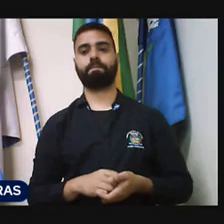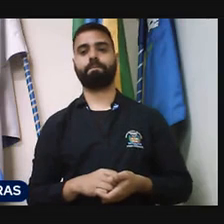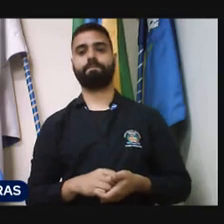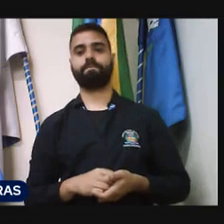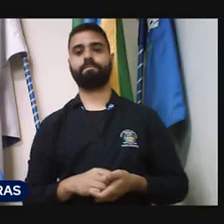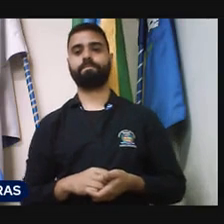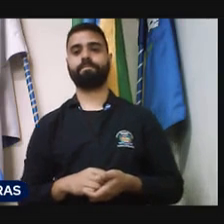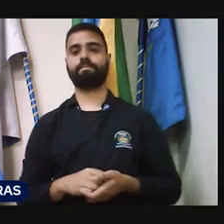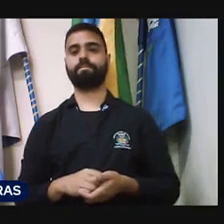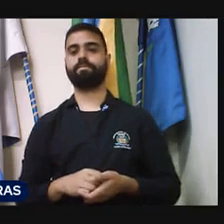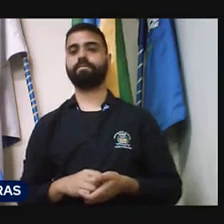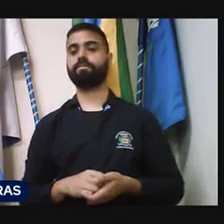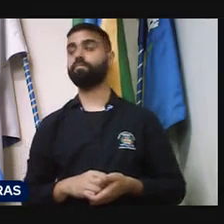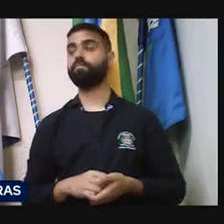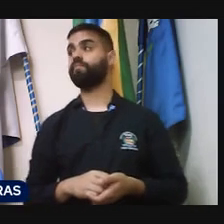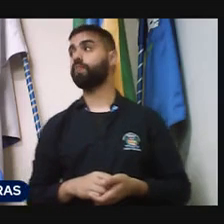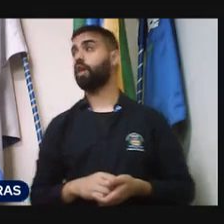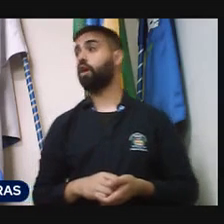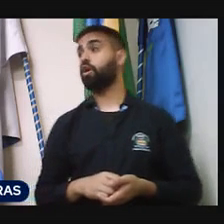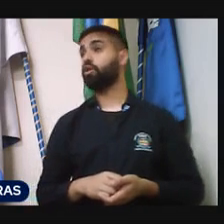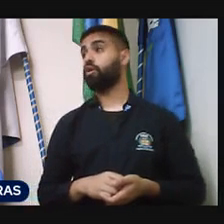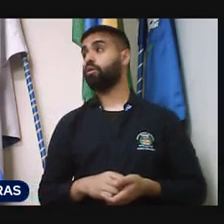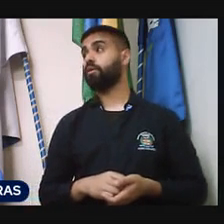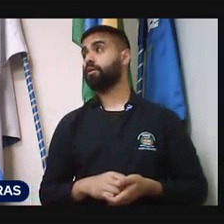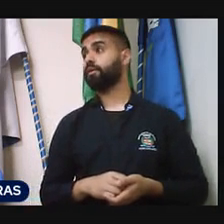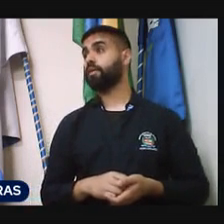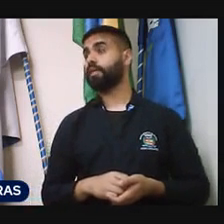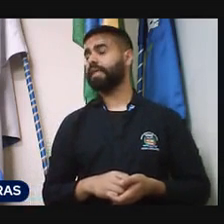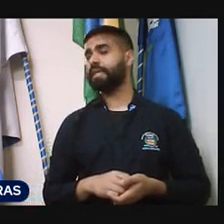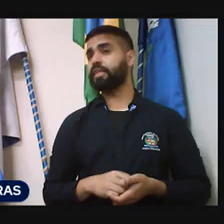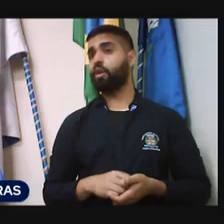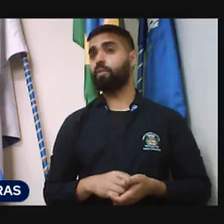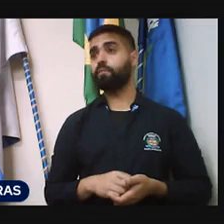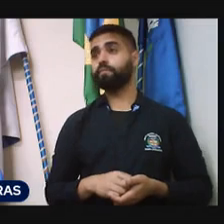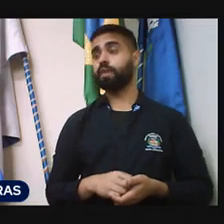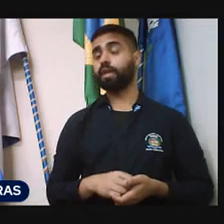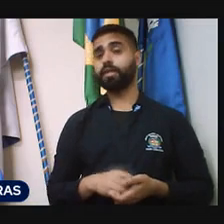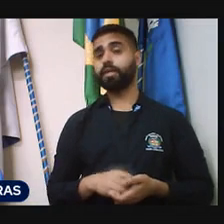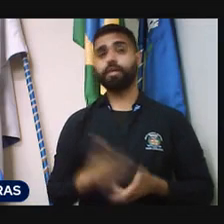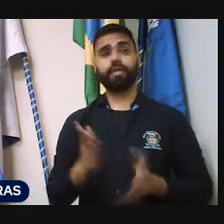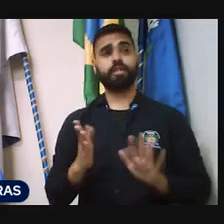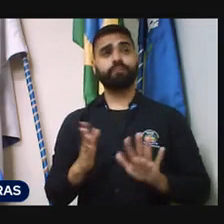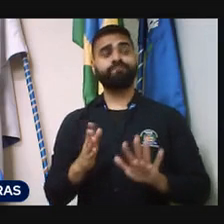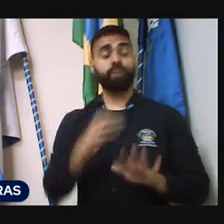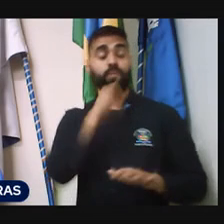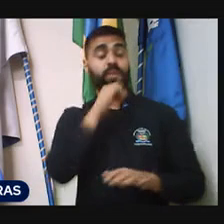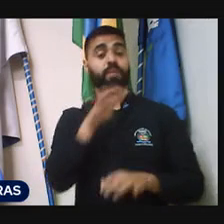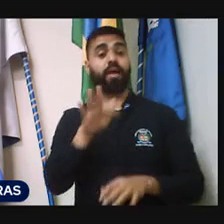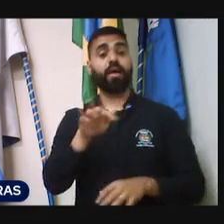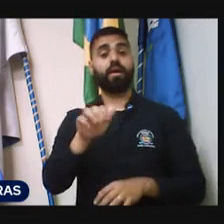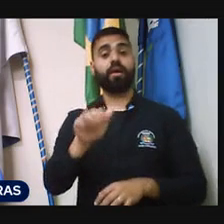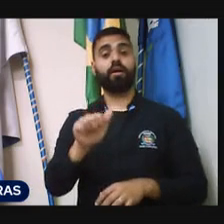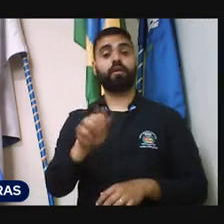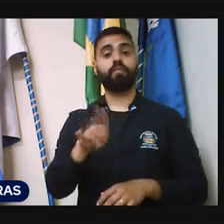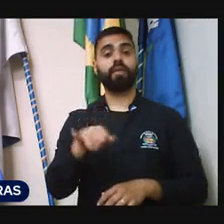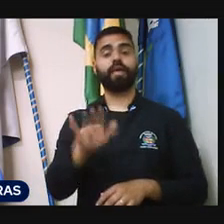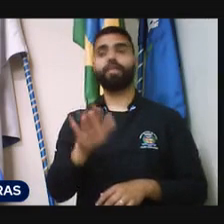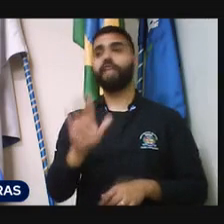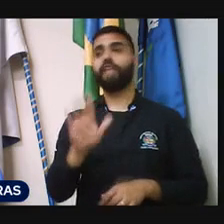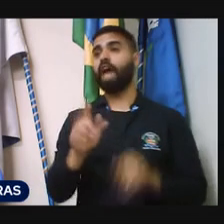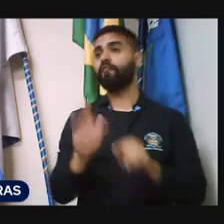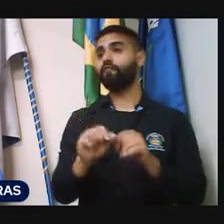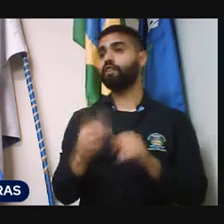e os componentes da mesa constantemente minha testa a Fabiana já tô com dois jeito que alimenta a gente não é quatro